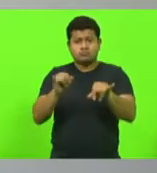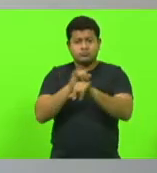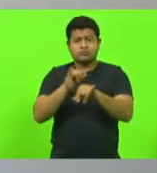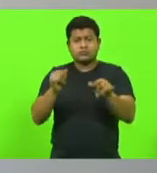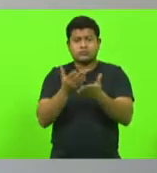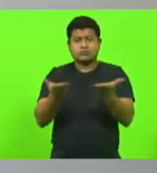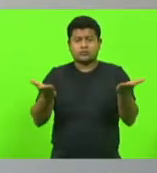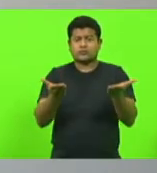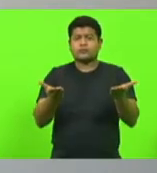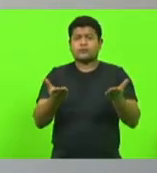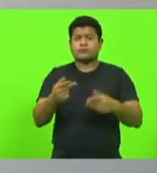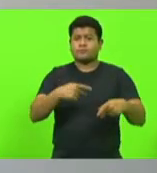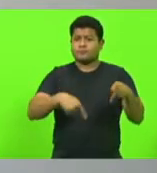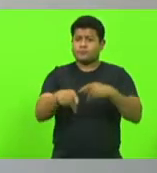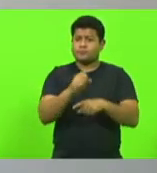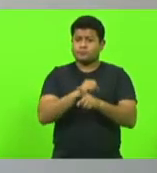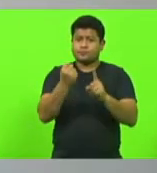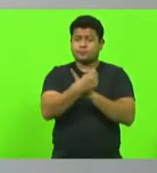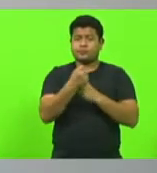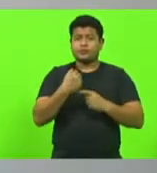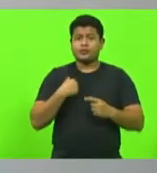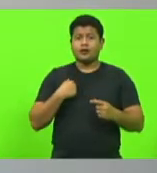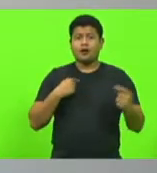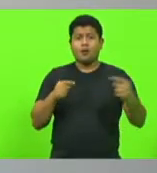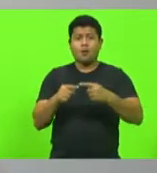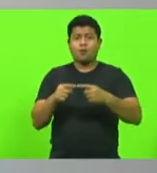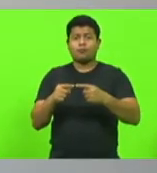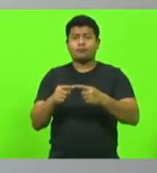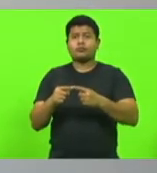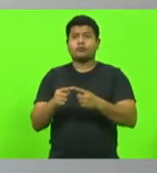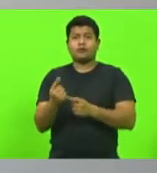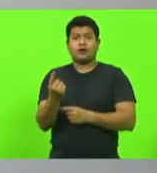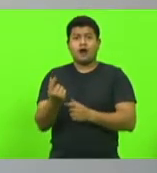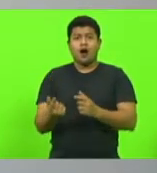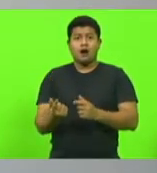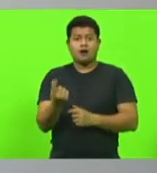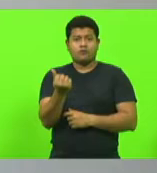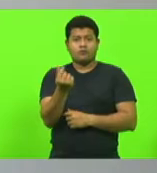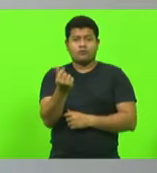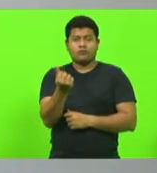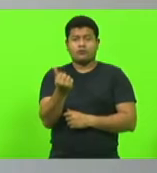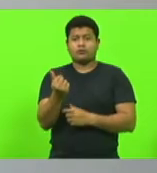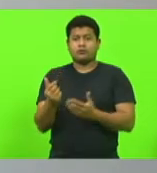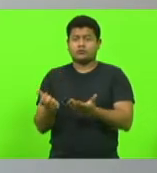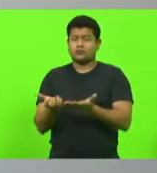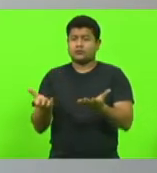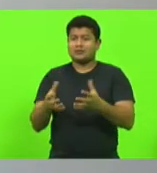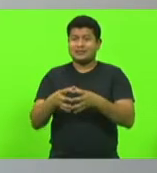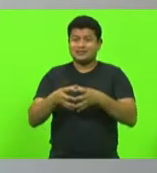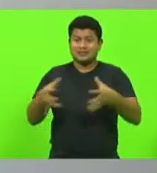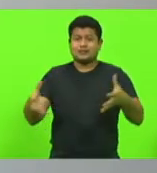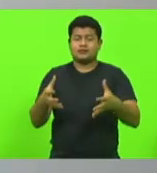sociedade no que tange ao valor, valor gigantesco dos combustíveis. Obrigado.